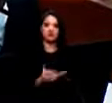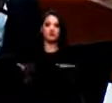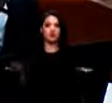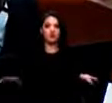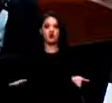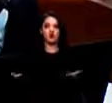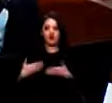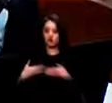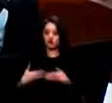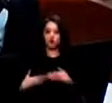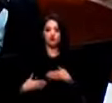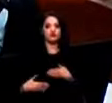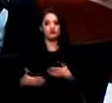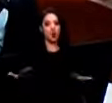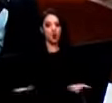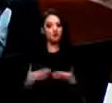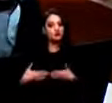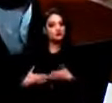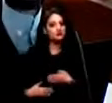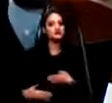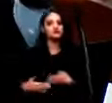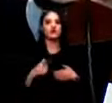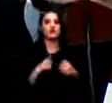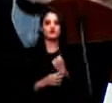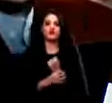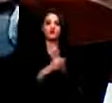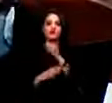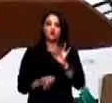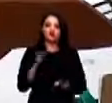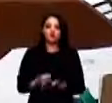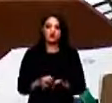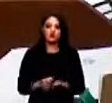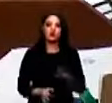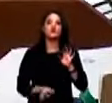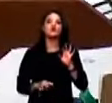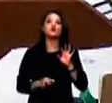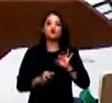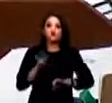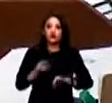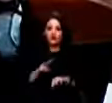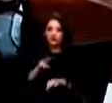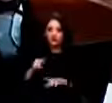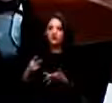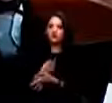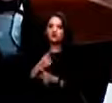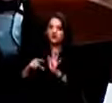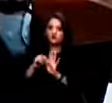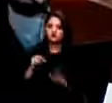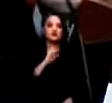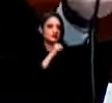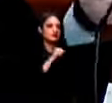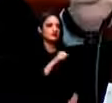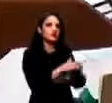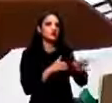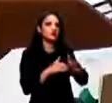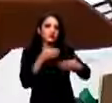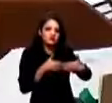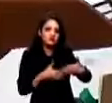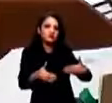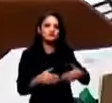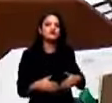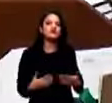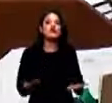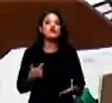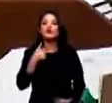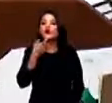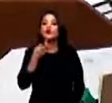para diante, obviamente, resguardada a segurança jurídica. Os julgamentos que virão de destaques feitos. Todos os julgamentos daqui para frente. Por quê? Por que eu digo